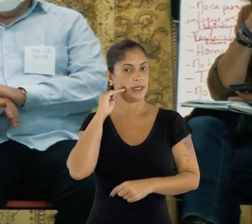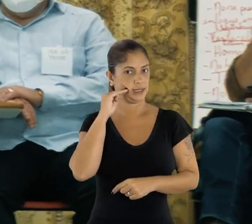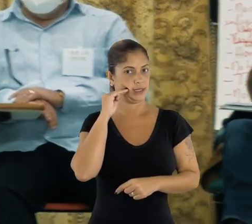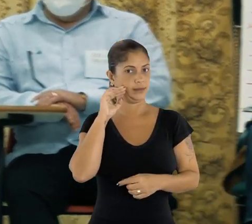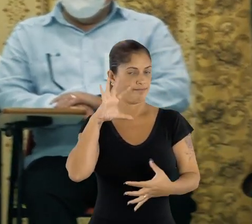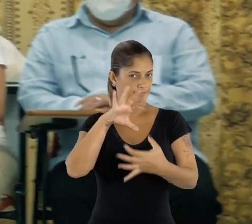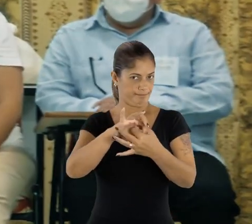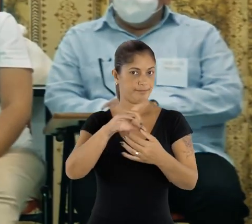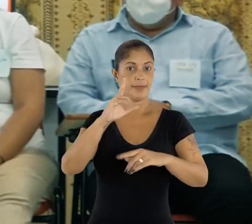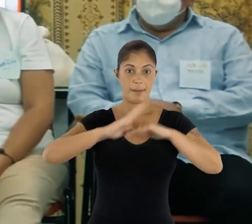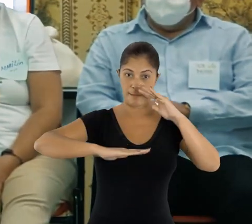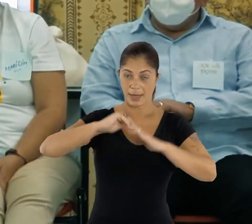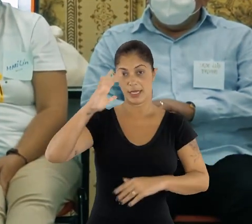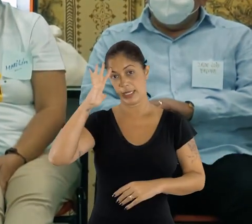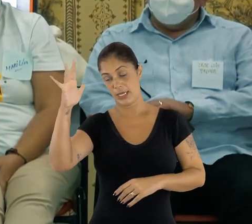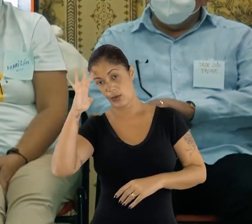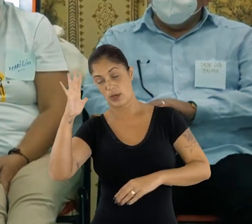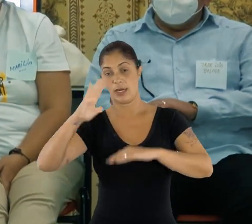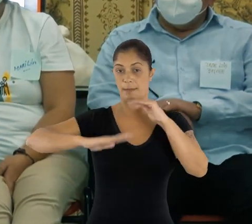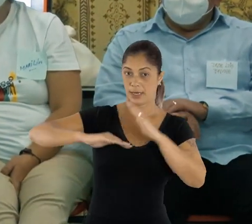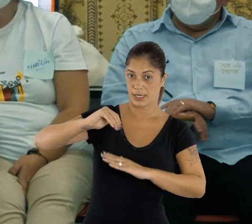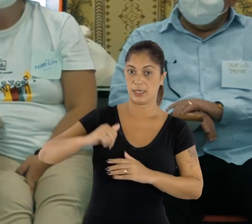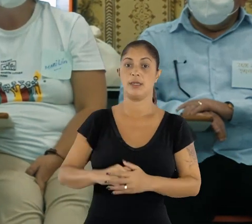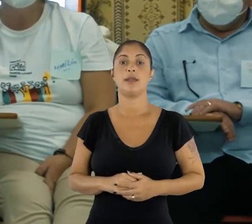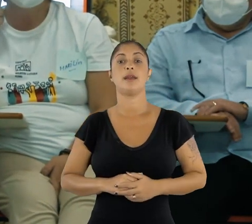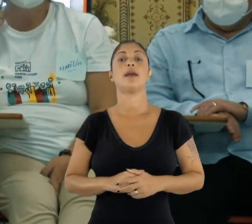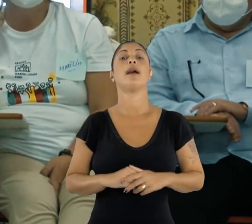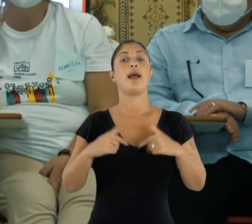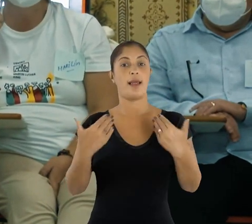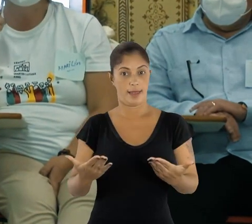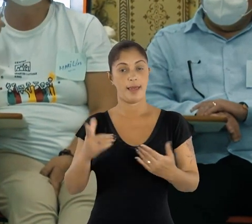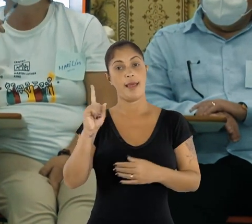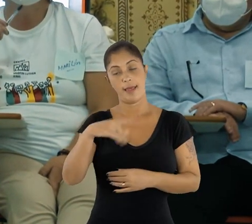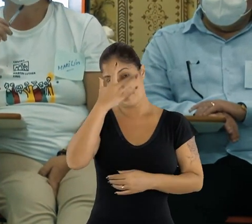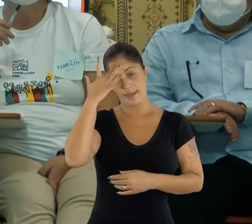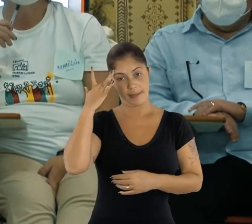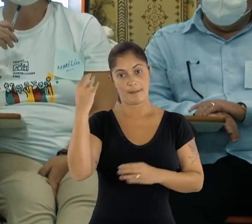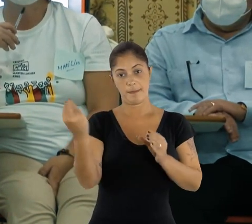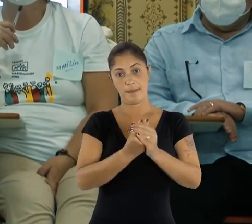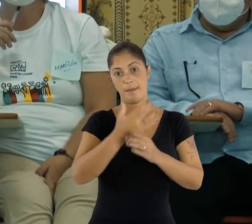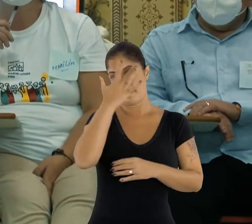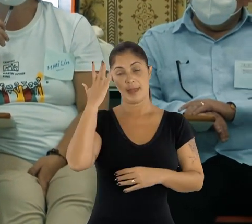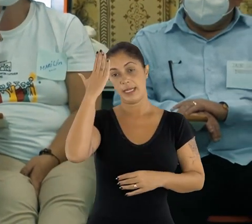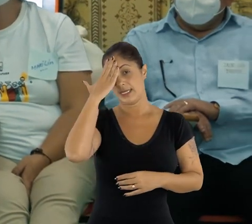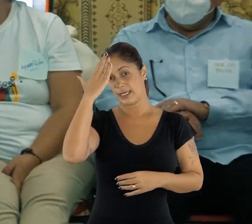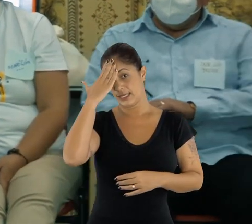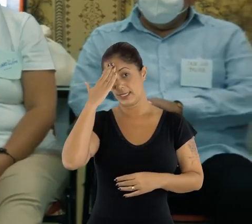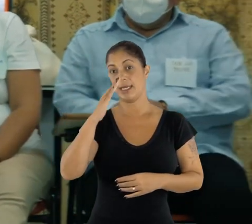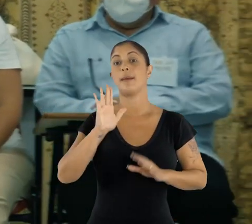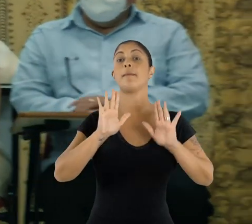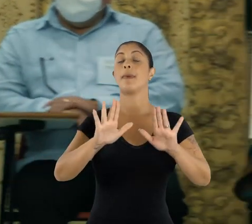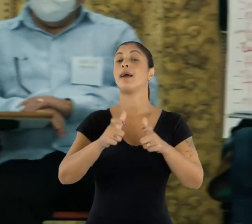dialética marxista, portanto, prática, teoria, prática. Hay que partir de la gente. La